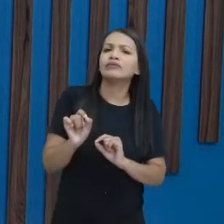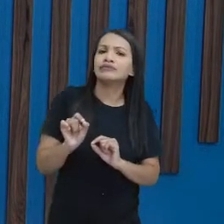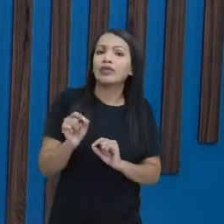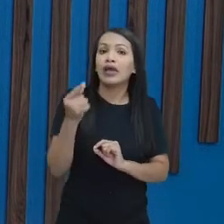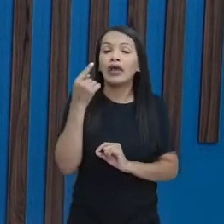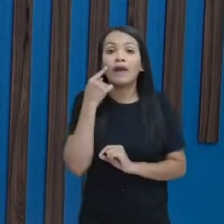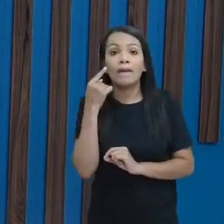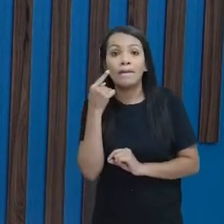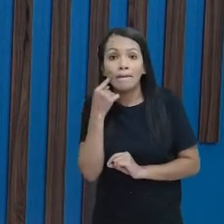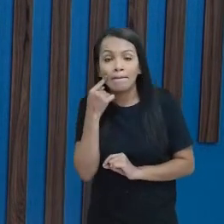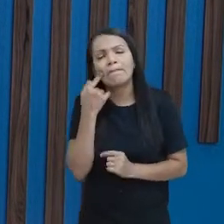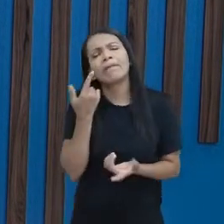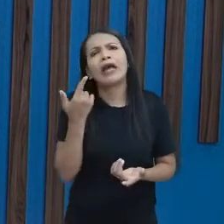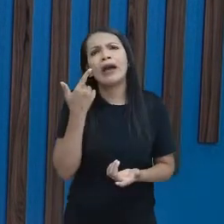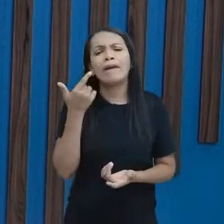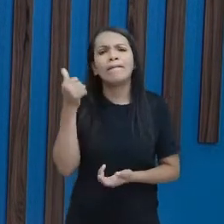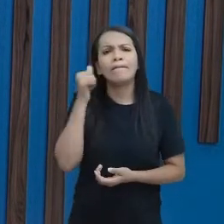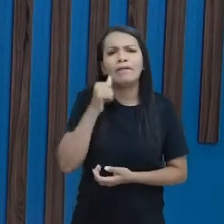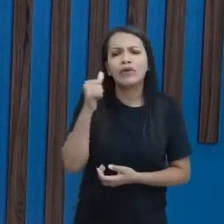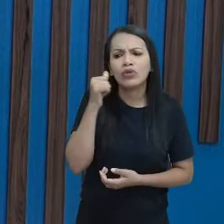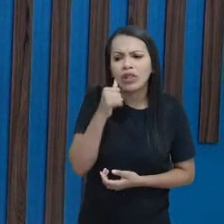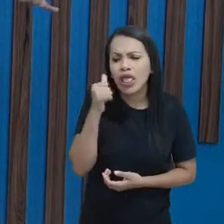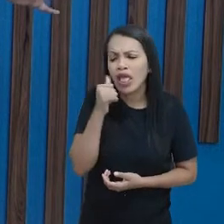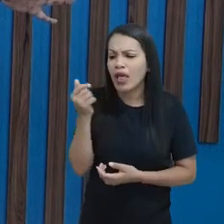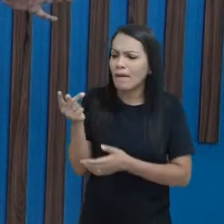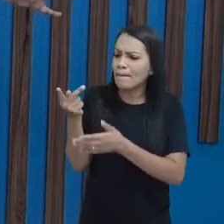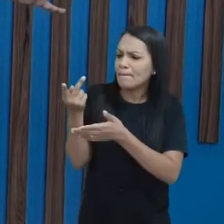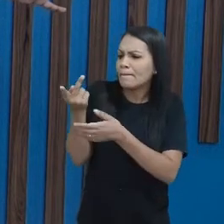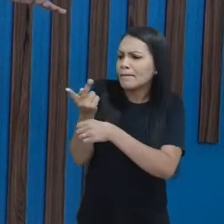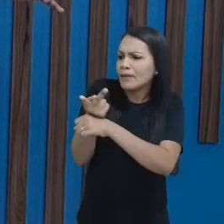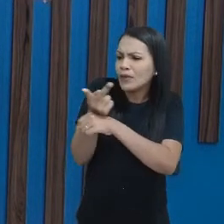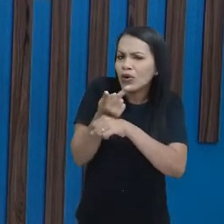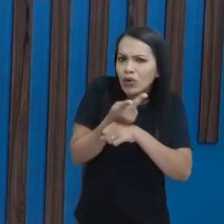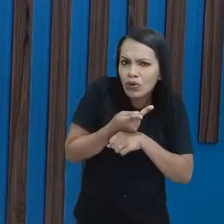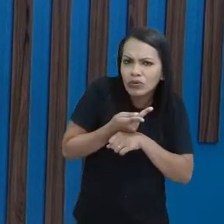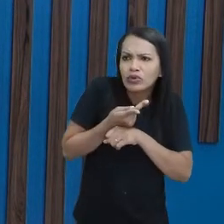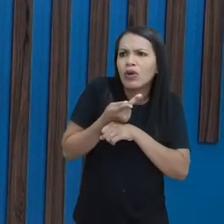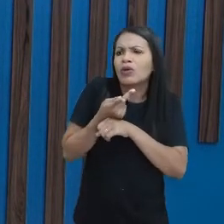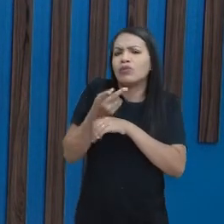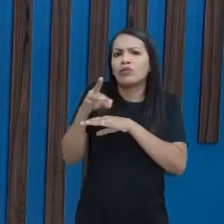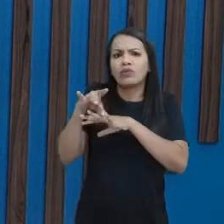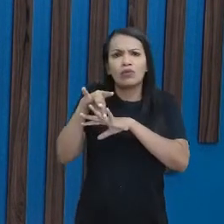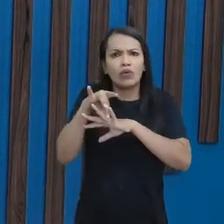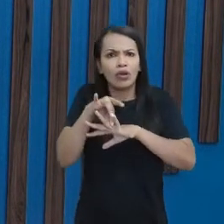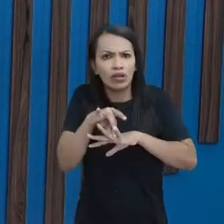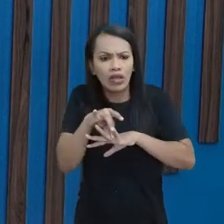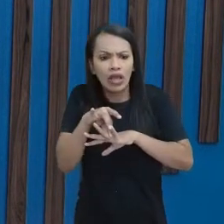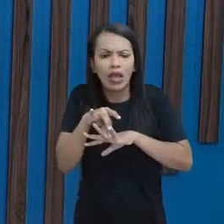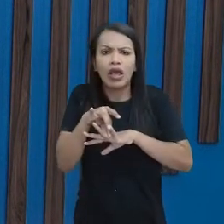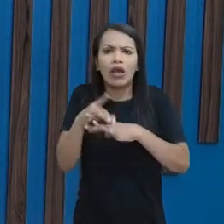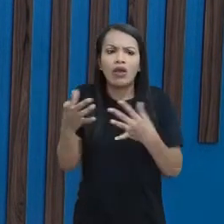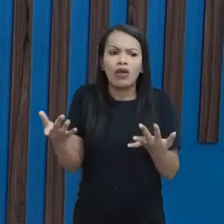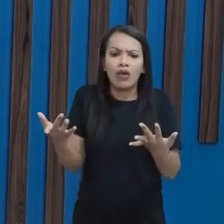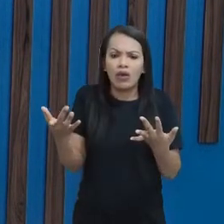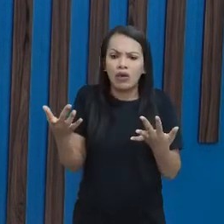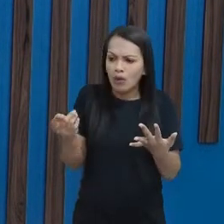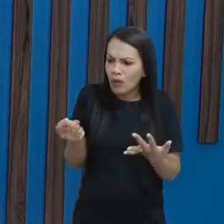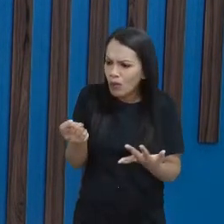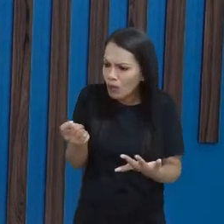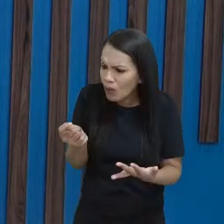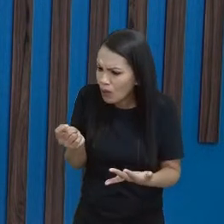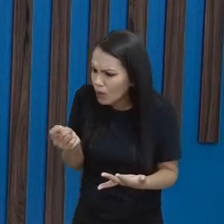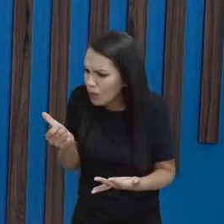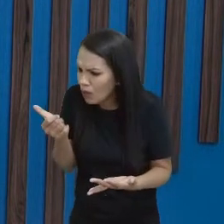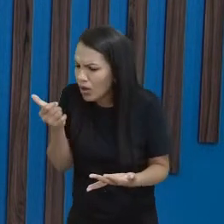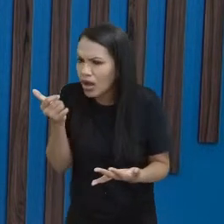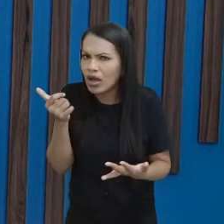da moça procurando o anel que ganhou de herança da avó, quando de repente, quase sem querer, ela observa